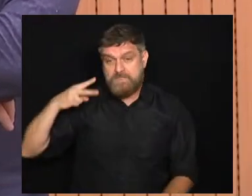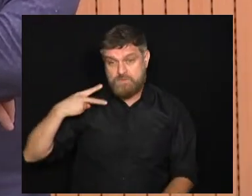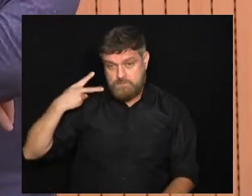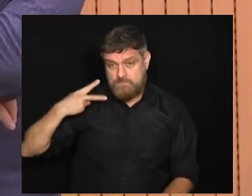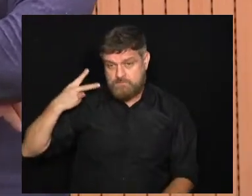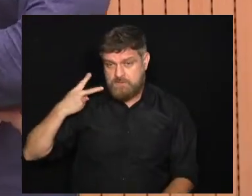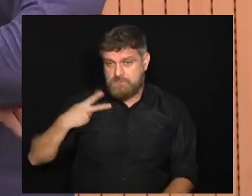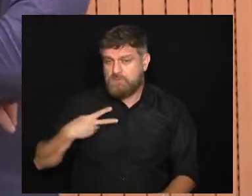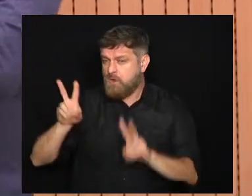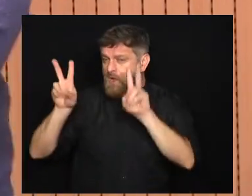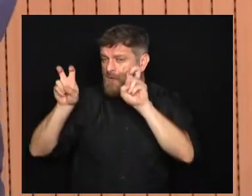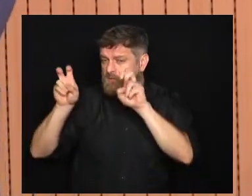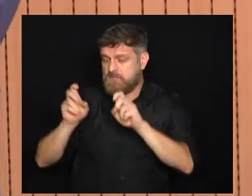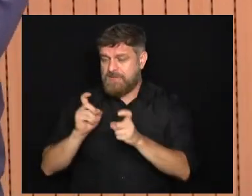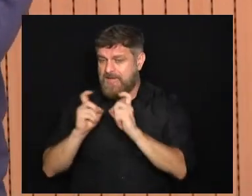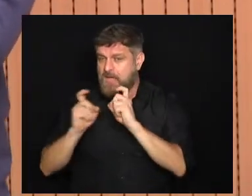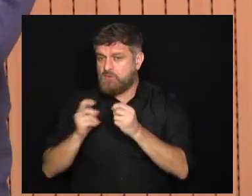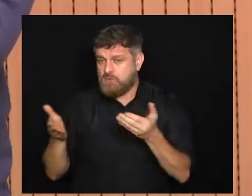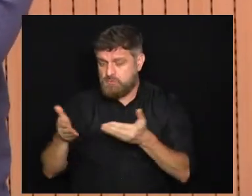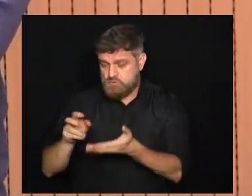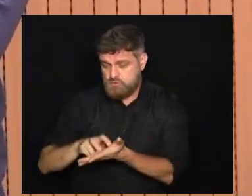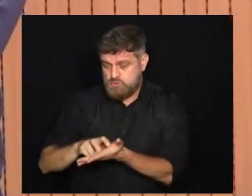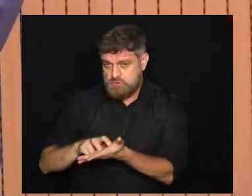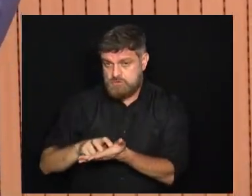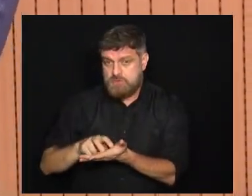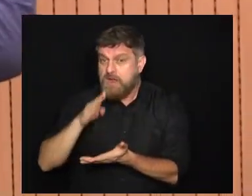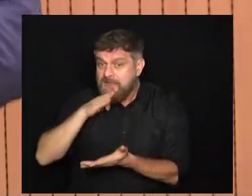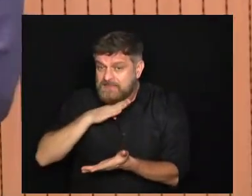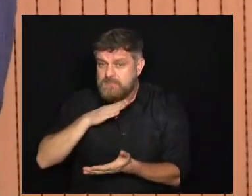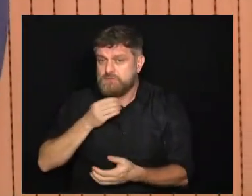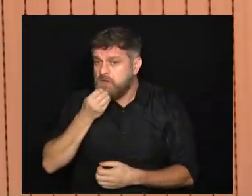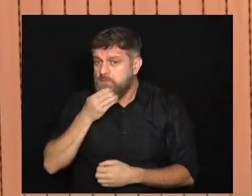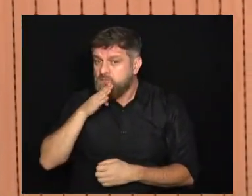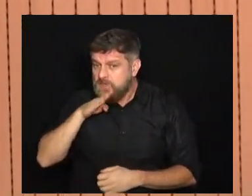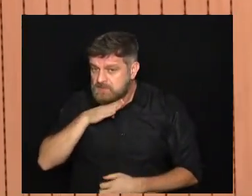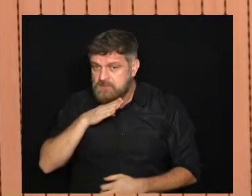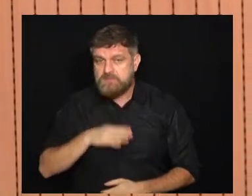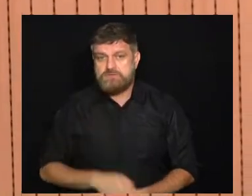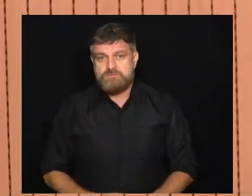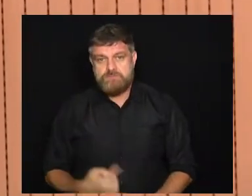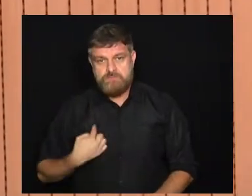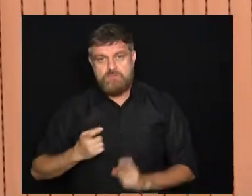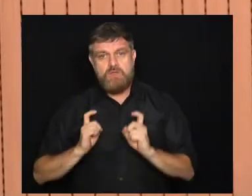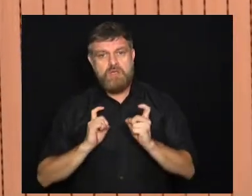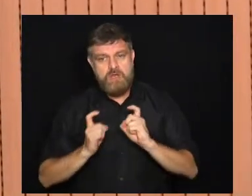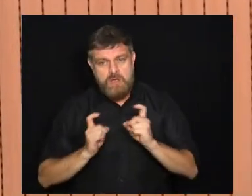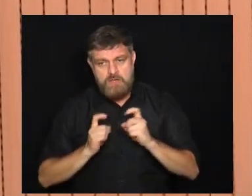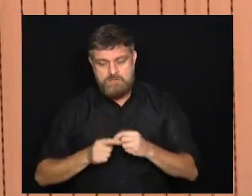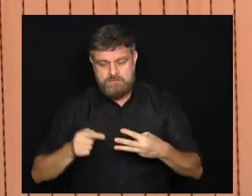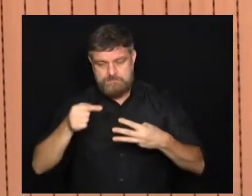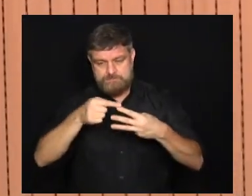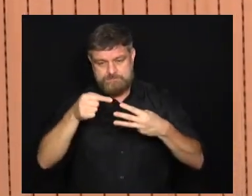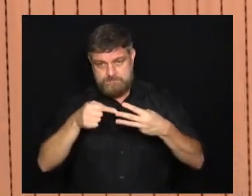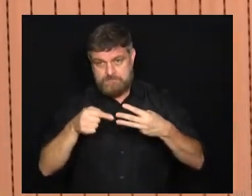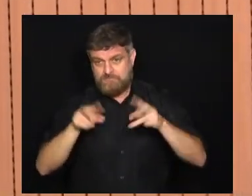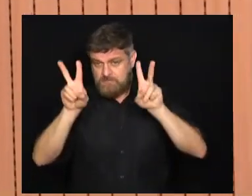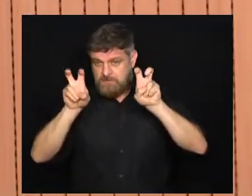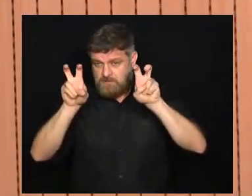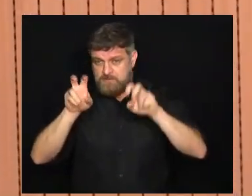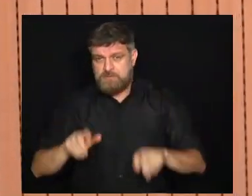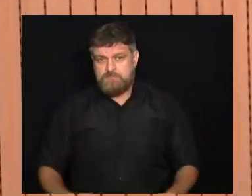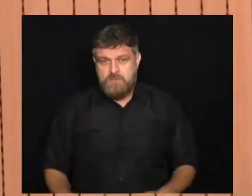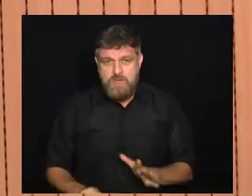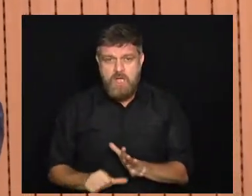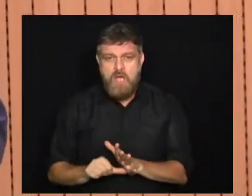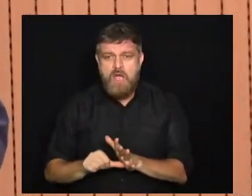desta reunião realizada hoje à tarde. Boa tarde, vereador. Bem, boa tarde. Tivemos uma reunião que tratou de 3 temas distintos. O